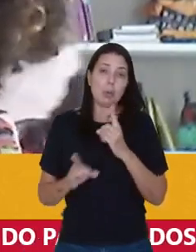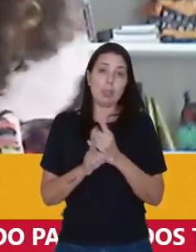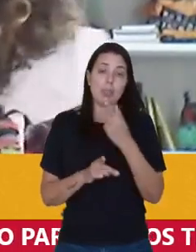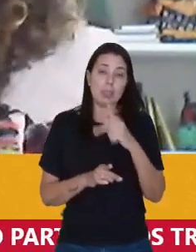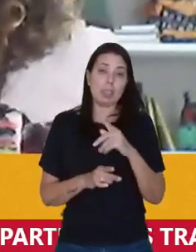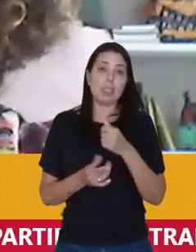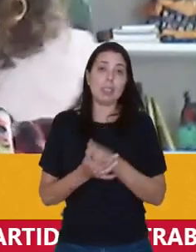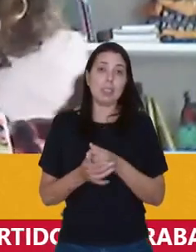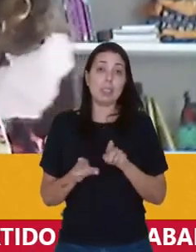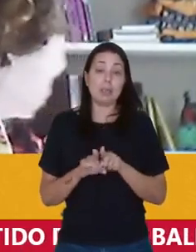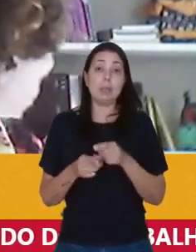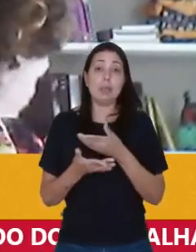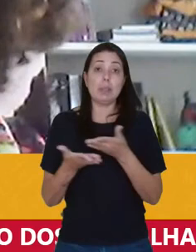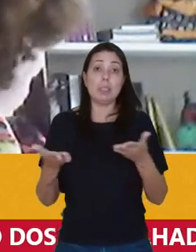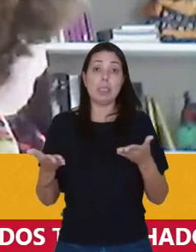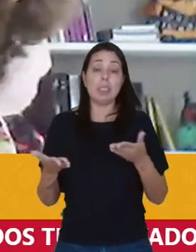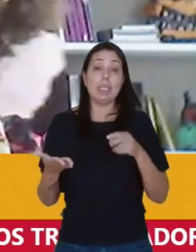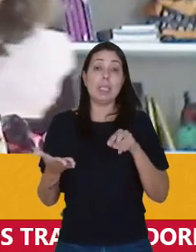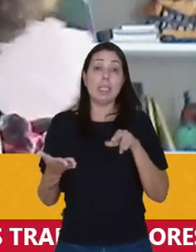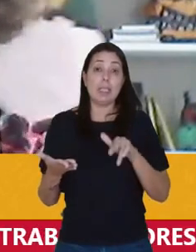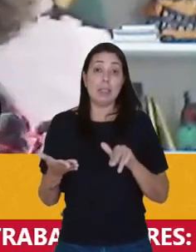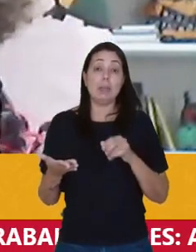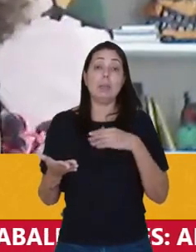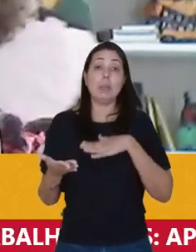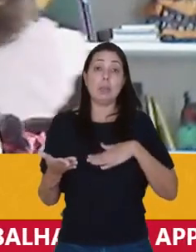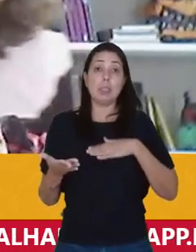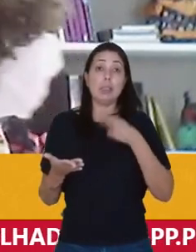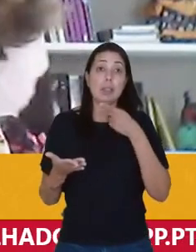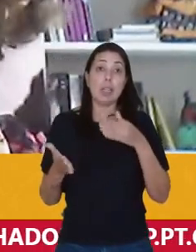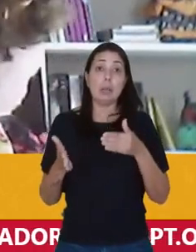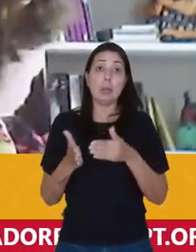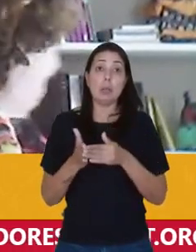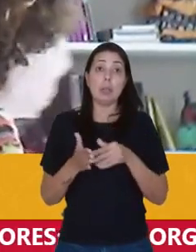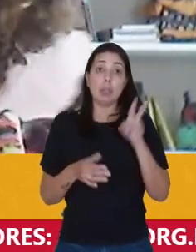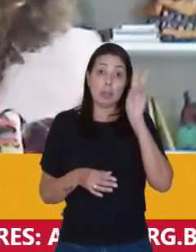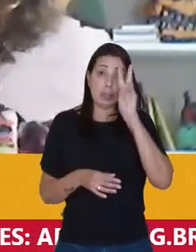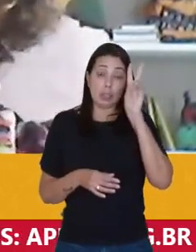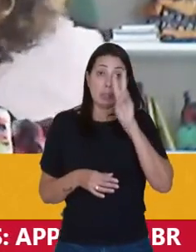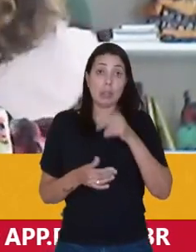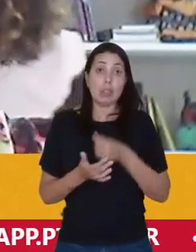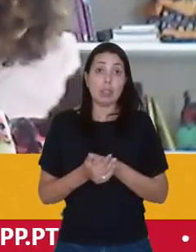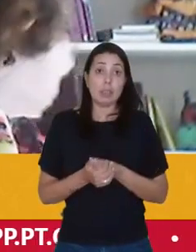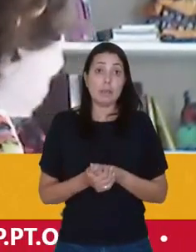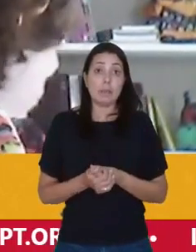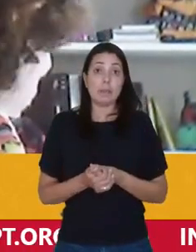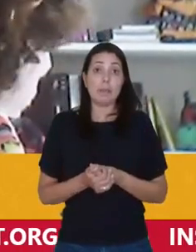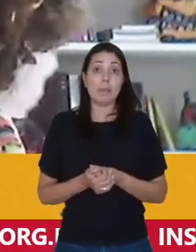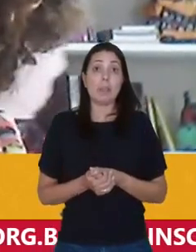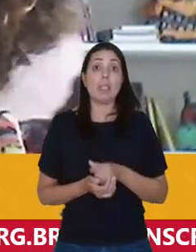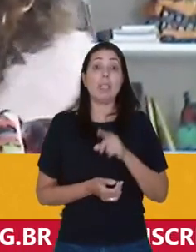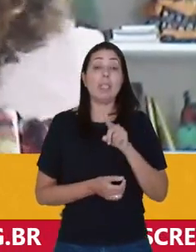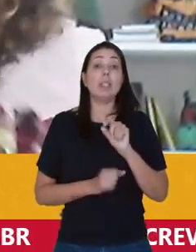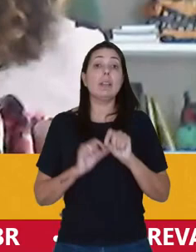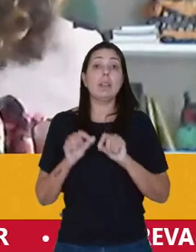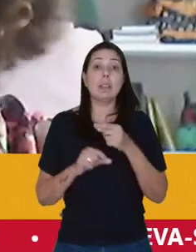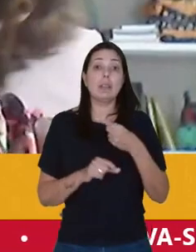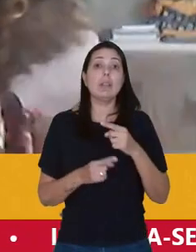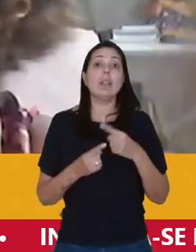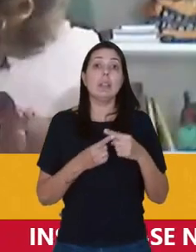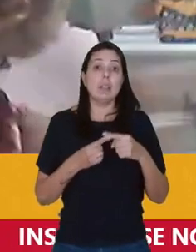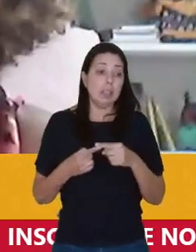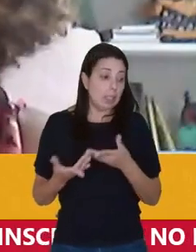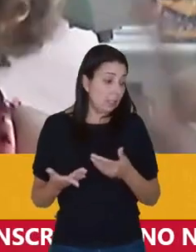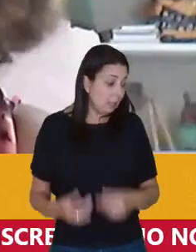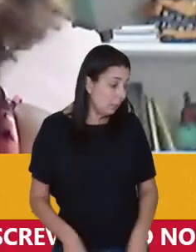aprendo sempre com você, com a Nilma. E queria te contar, por último, uma historinha. Esses dias eu fui para uma live e a pessoa foi tentando